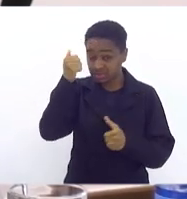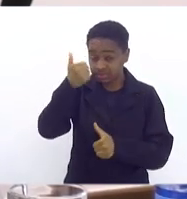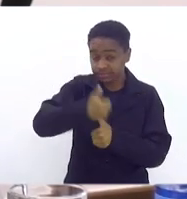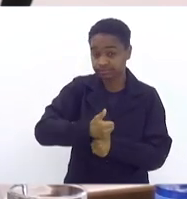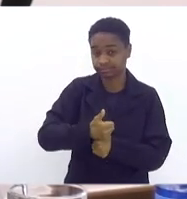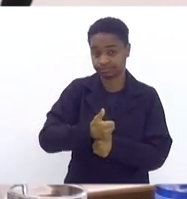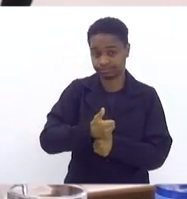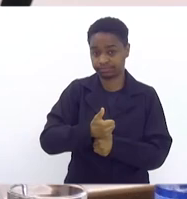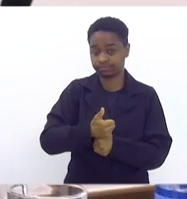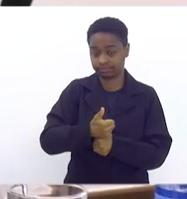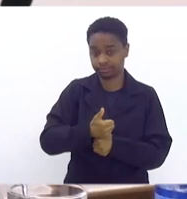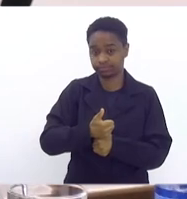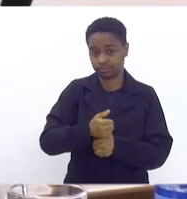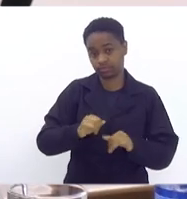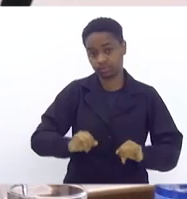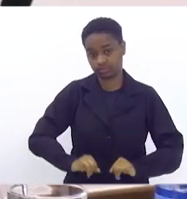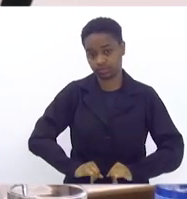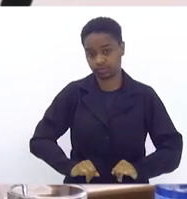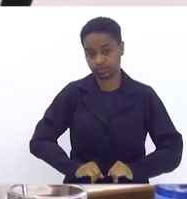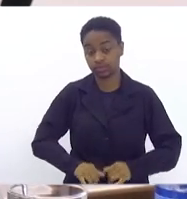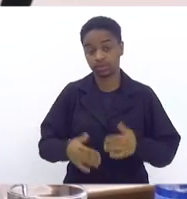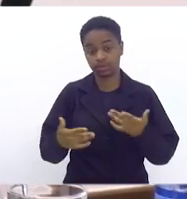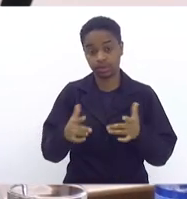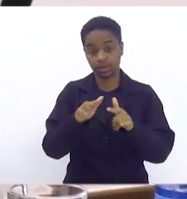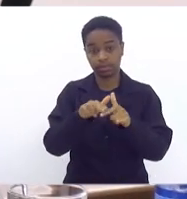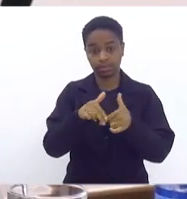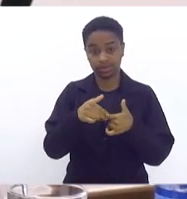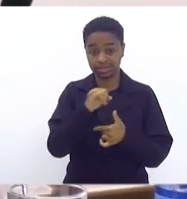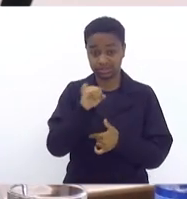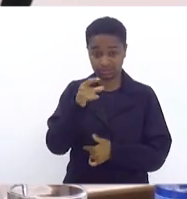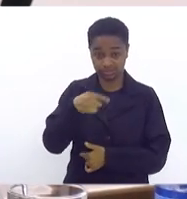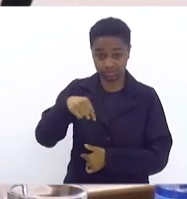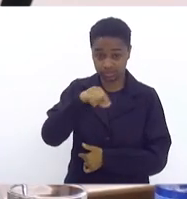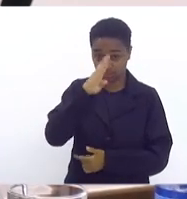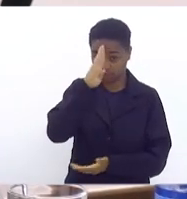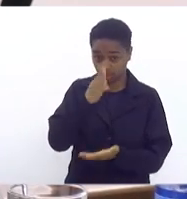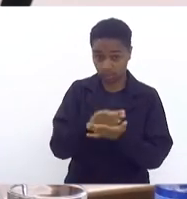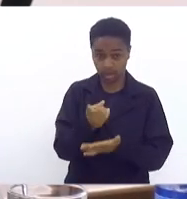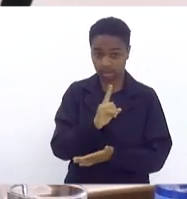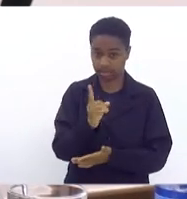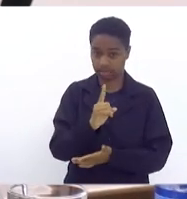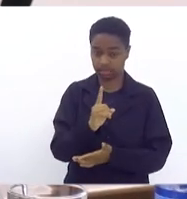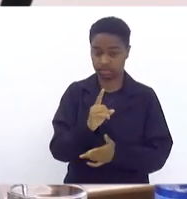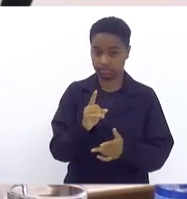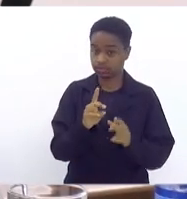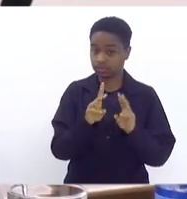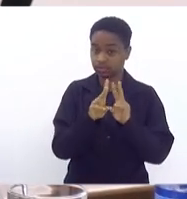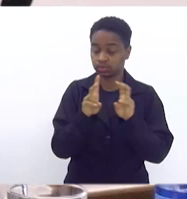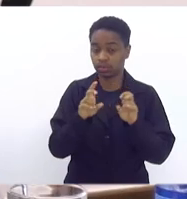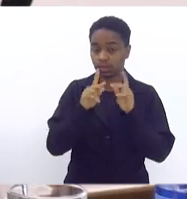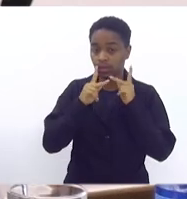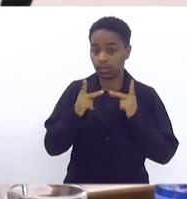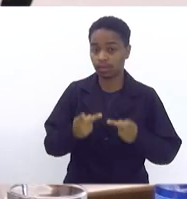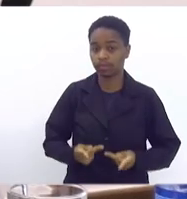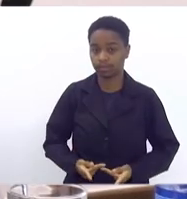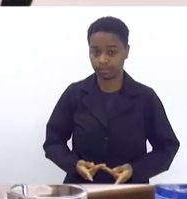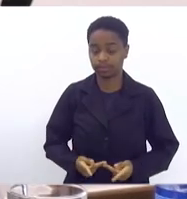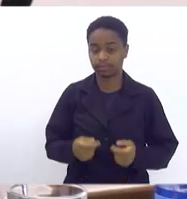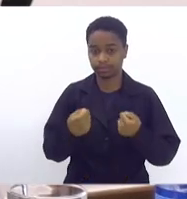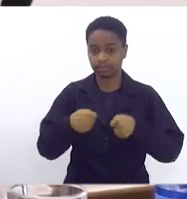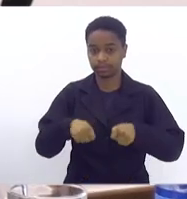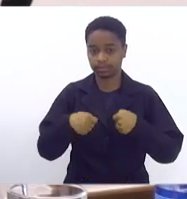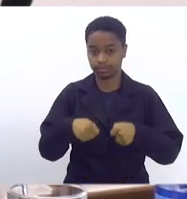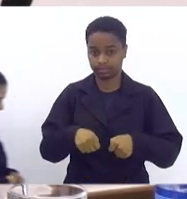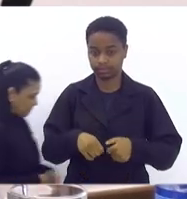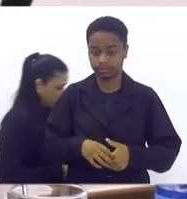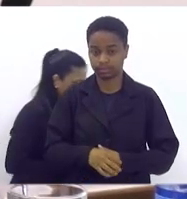as consequências por isso se você não acredita por uma razão de humanidade que é preciso